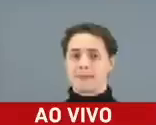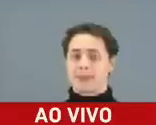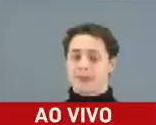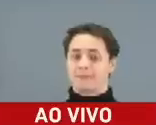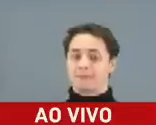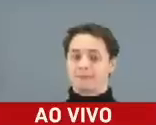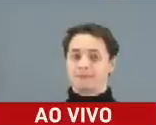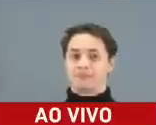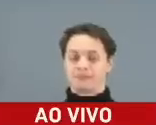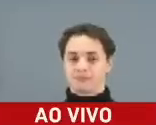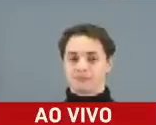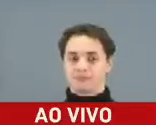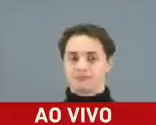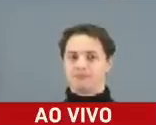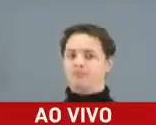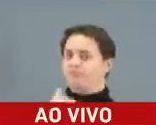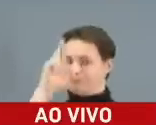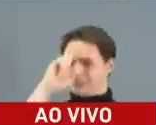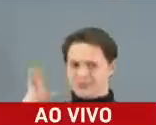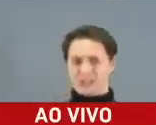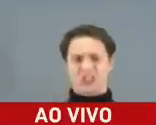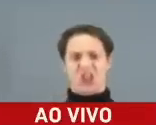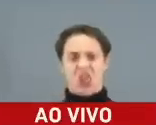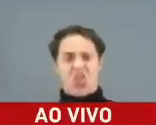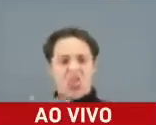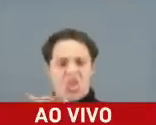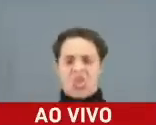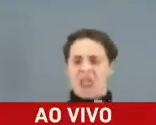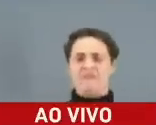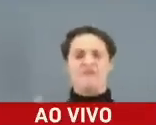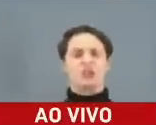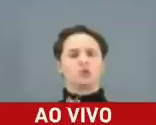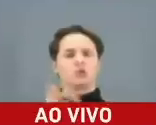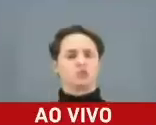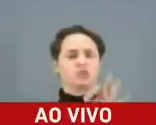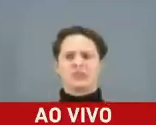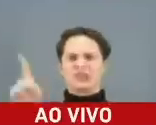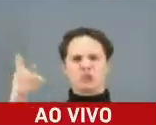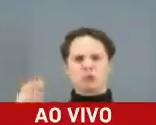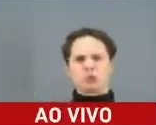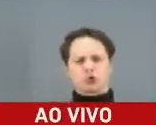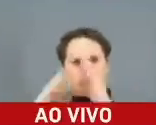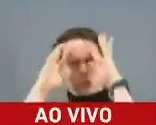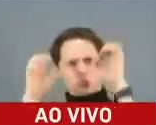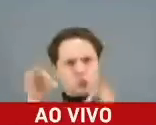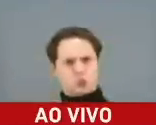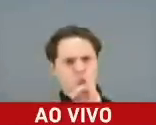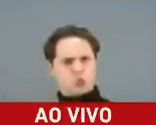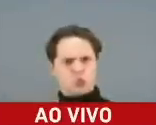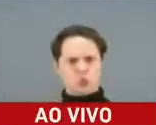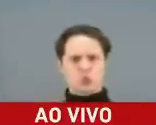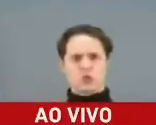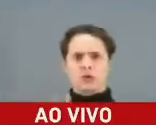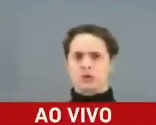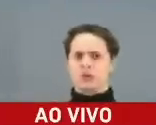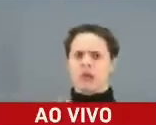morreram? Senhor presidente, essas injustiças que estão acontecendo no Brasil, essa ditadura do judiciário, essa ruptura do Estado de Direito, não